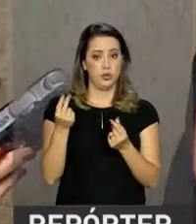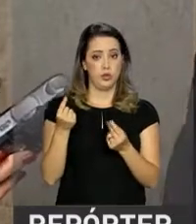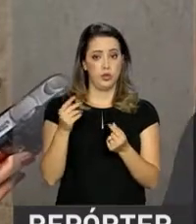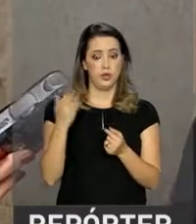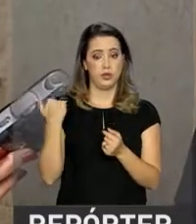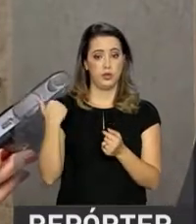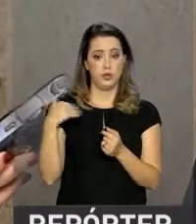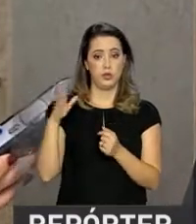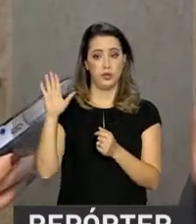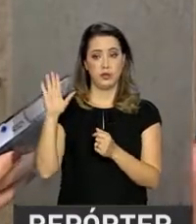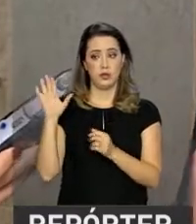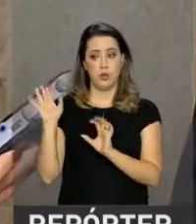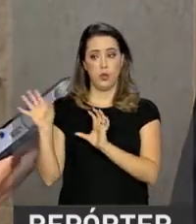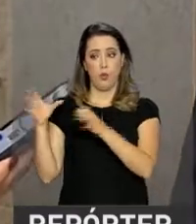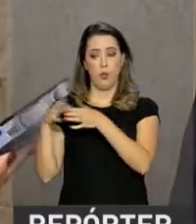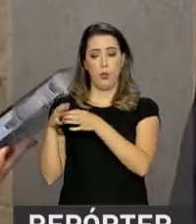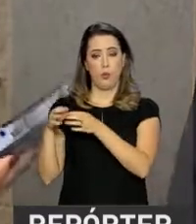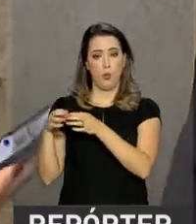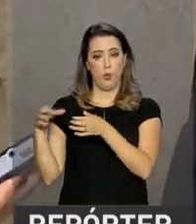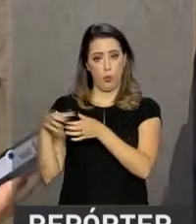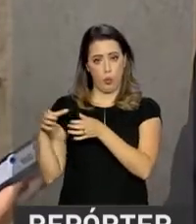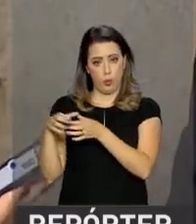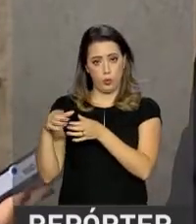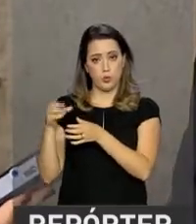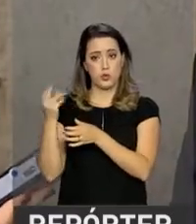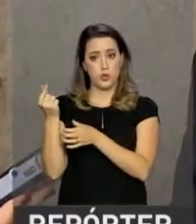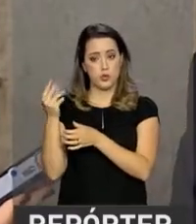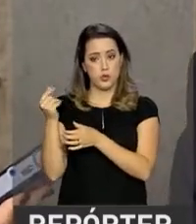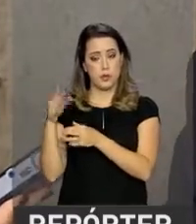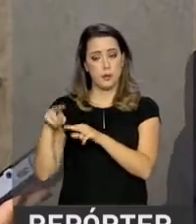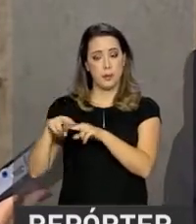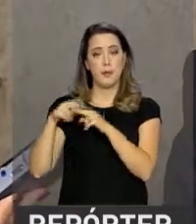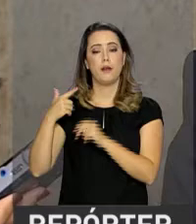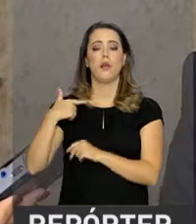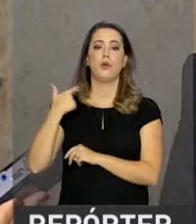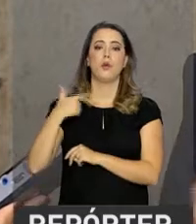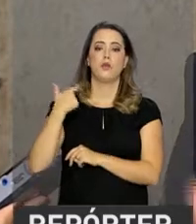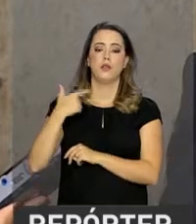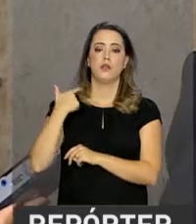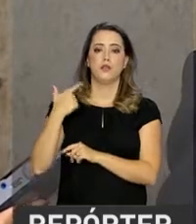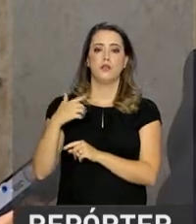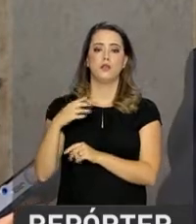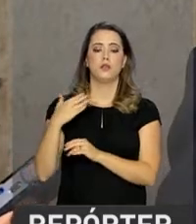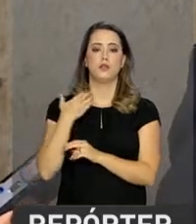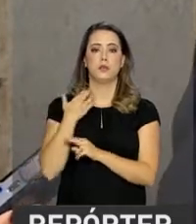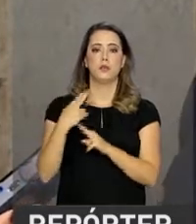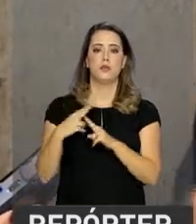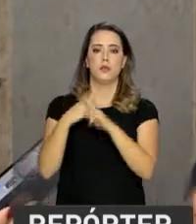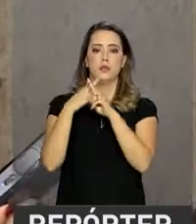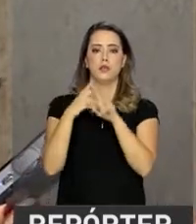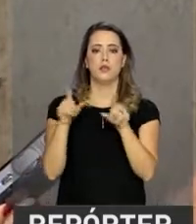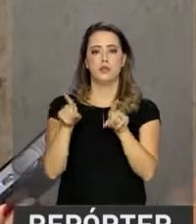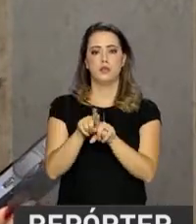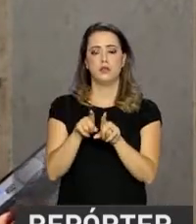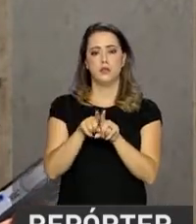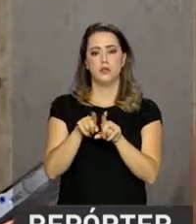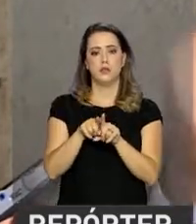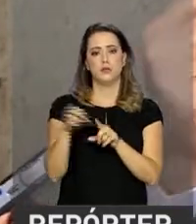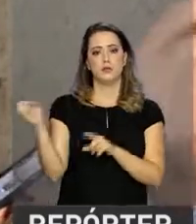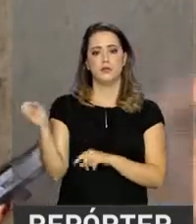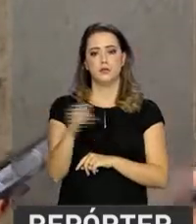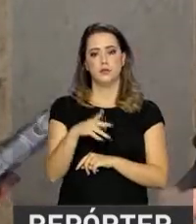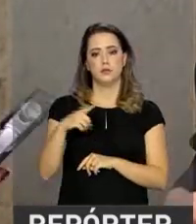sobretudo não apenas mas virão sobretudo através das loterias esportivas da caixa econômica federal inclusive das